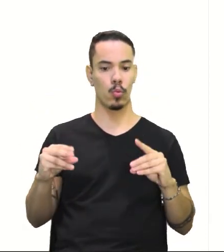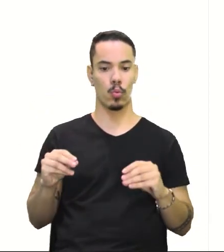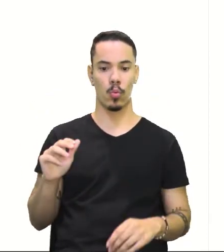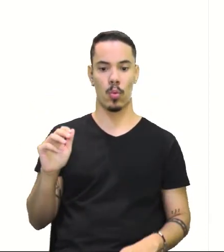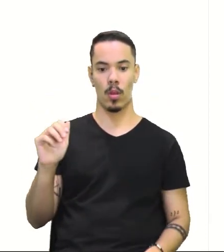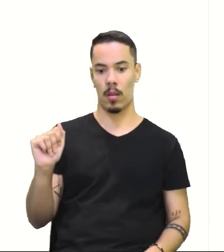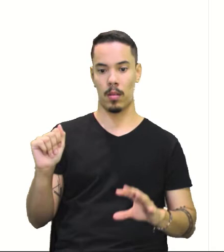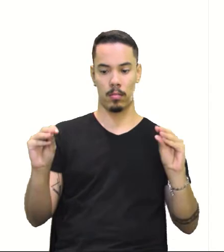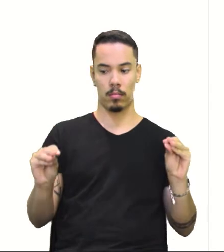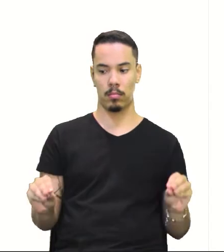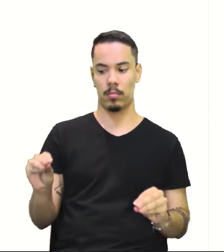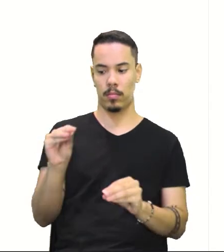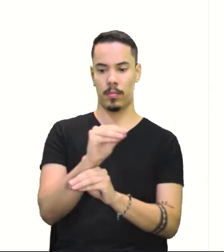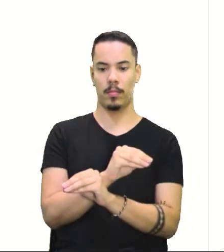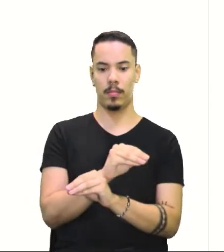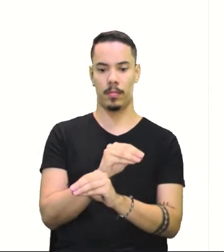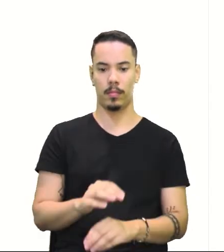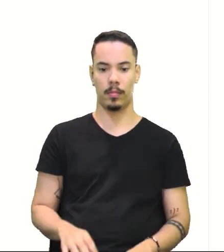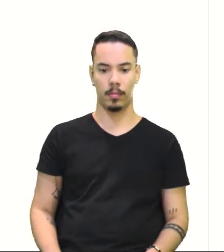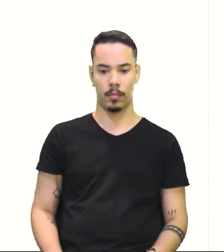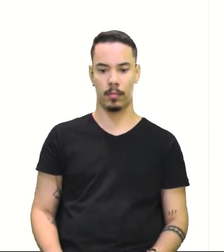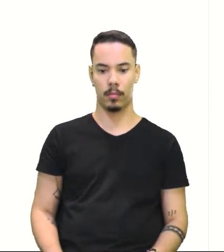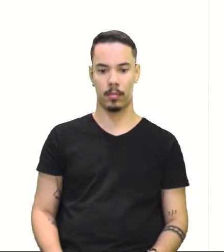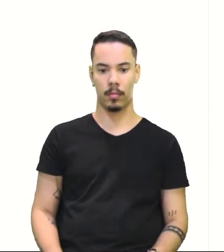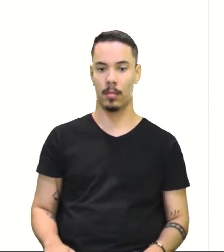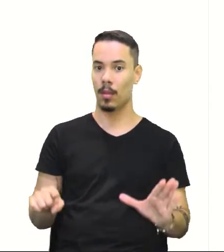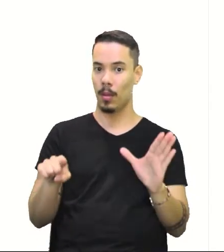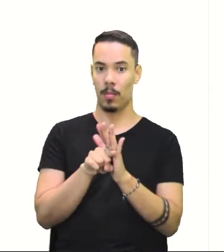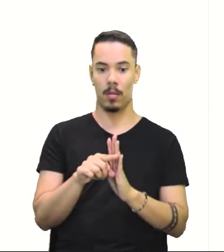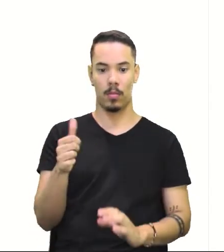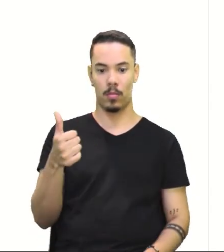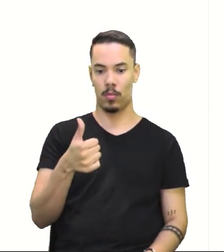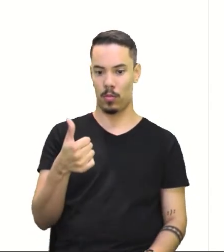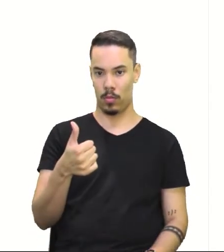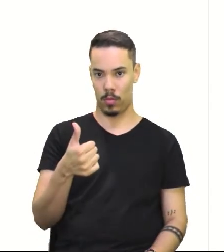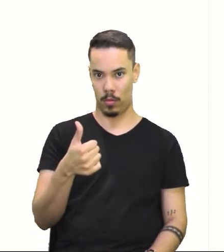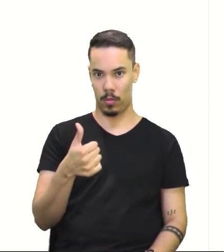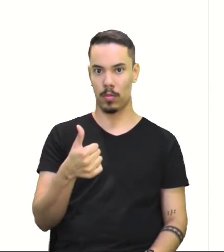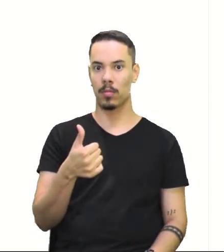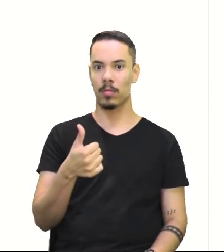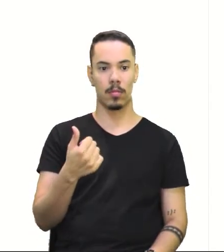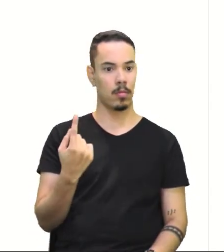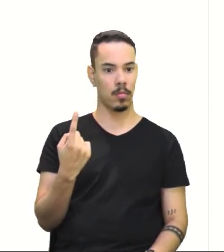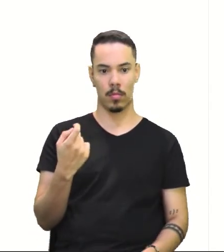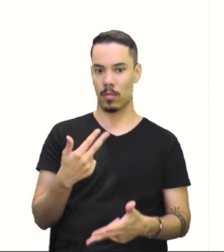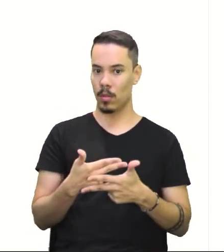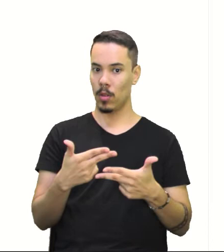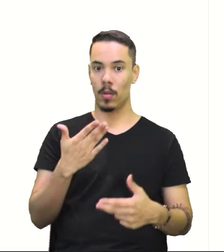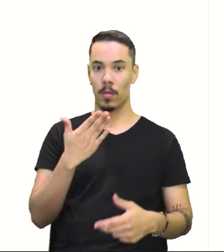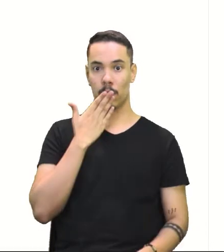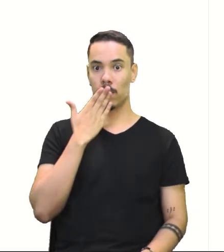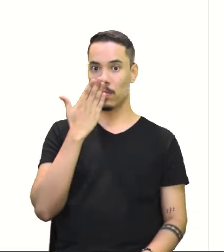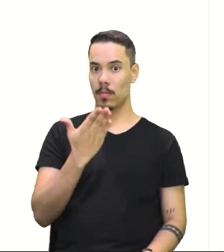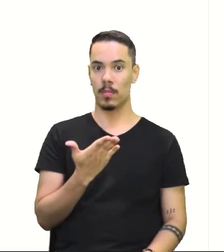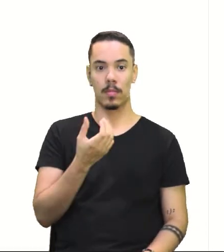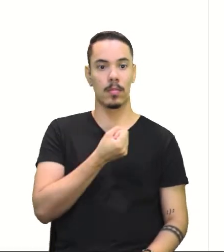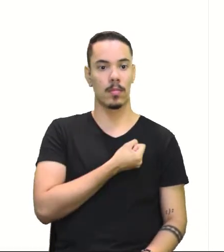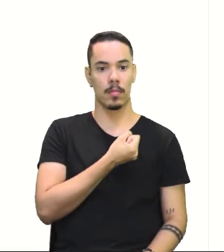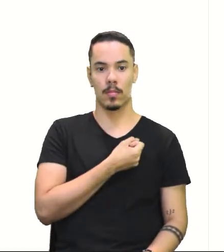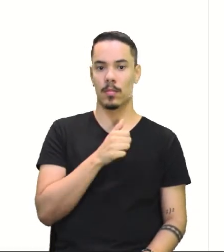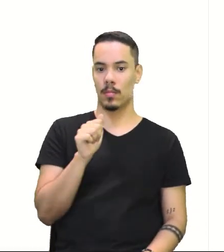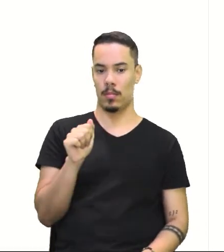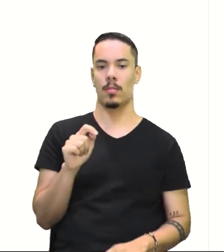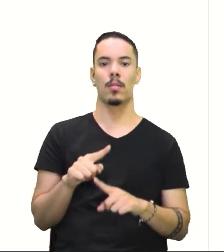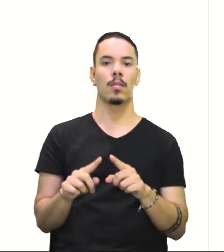tudo que não tem do outro, A é igual a menos 1. É a única coisa que estava pedindo, né? O valor de A, mas a gente pode